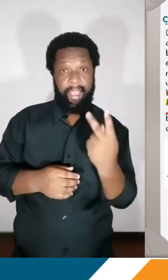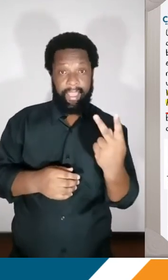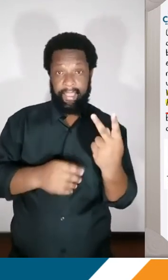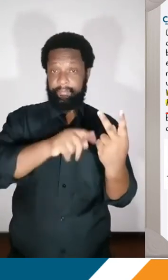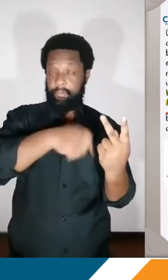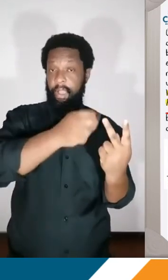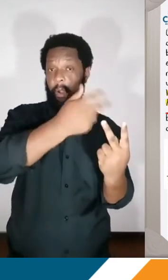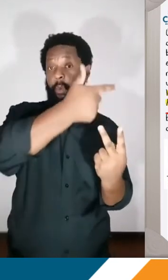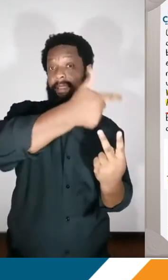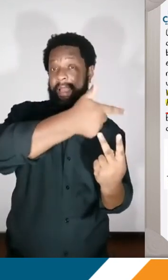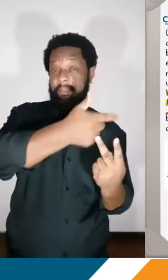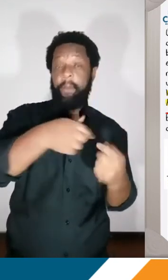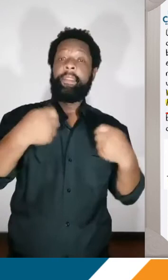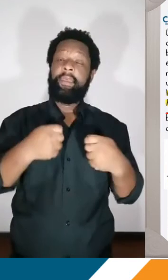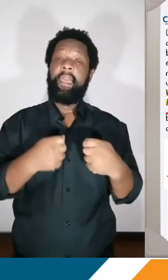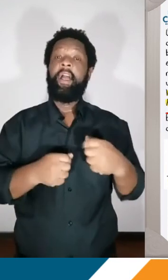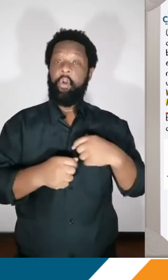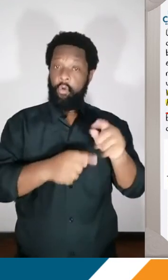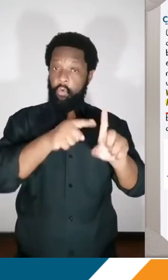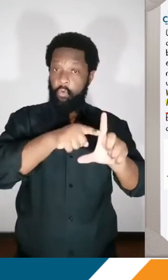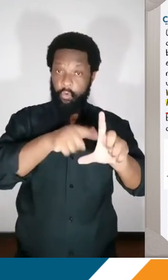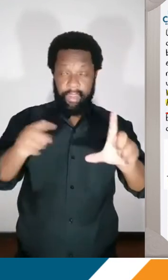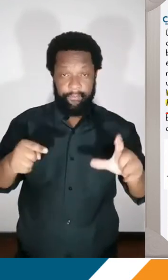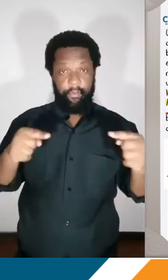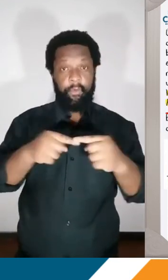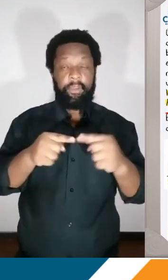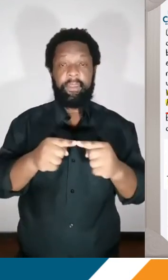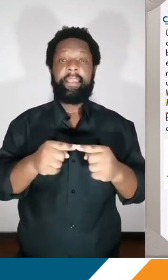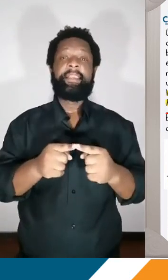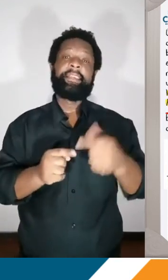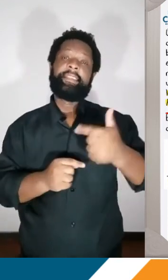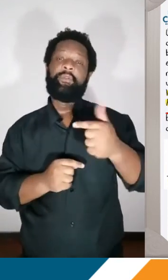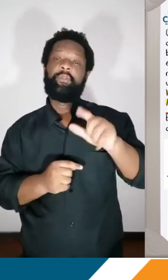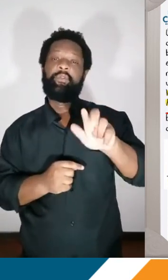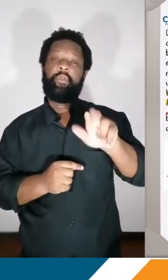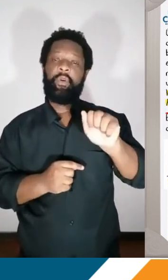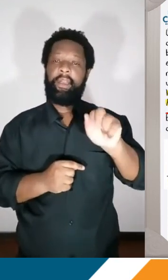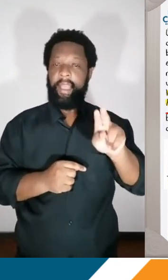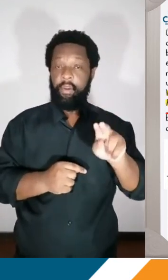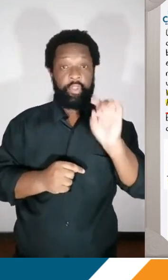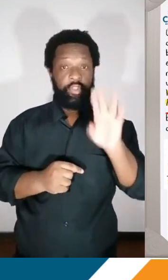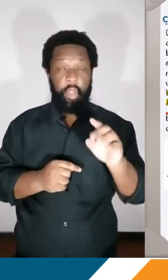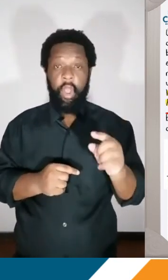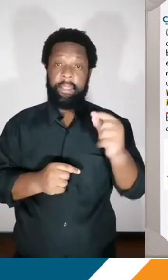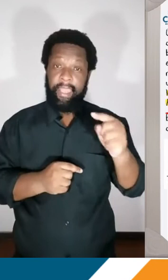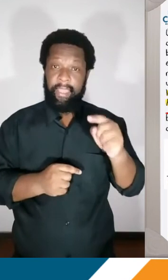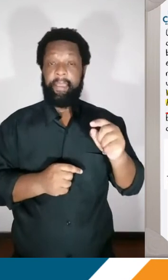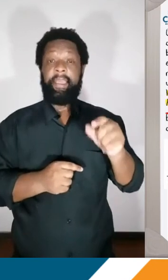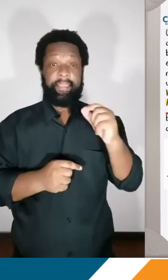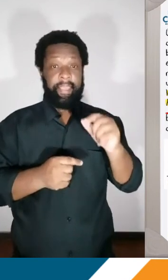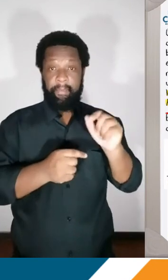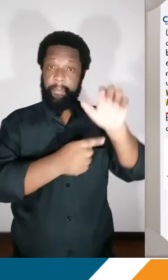ao quadrado, a gente tem que ter um gráfico aí, né, de função de segundo grau. E o único dessas alternativas que